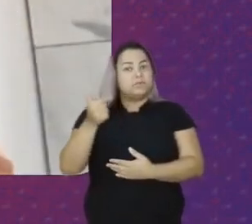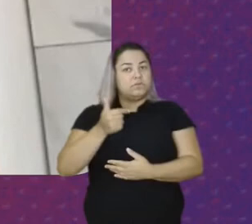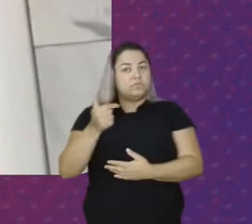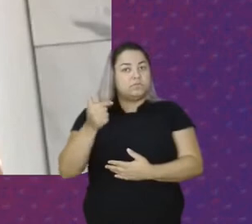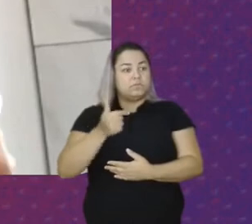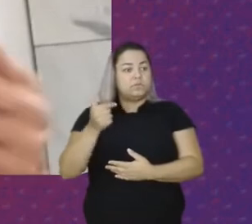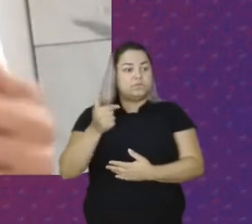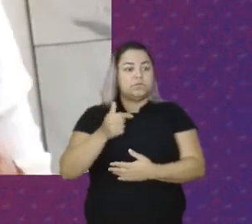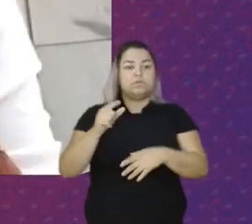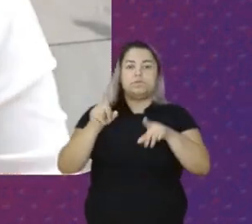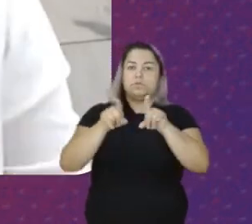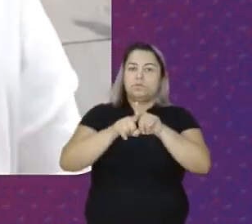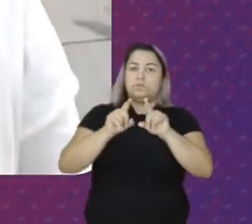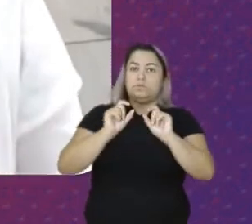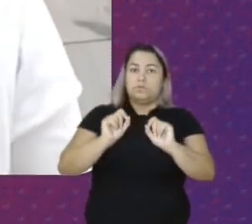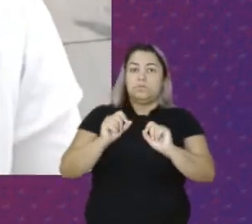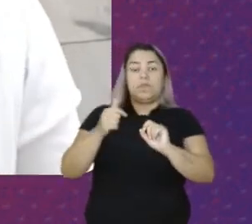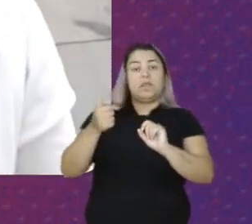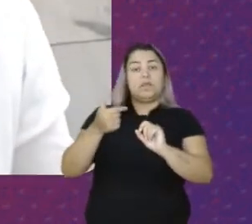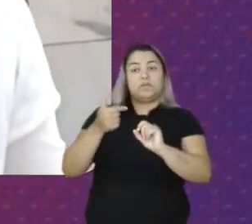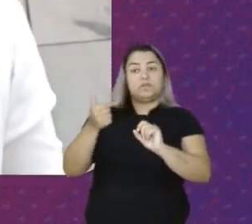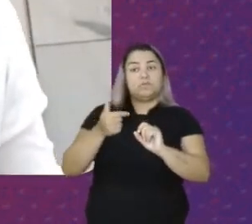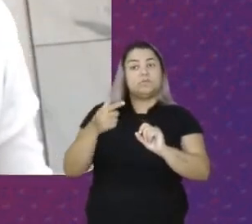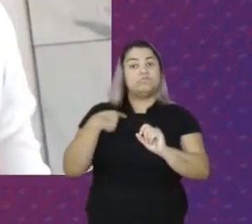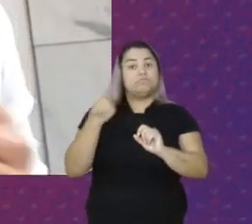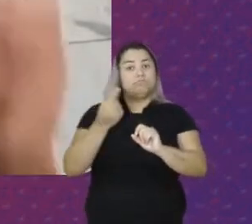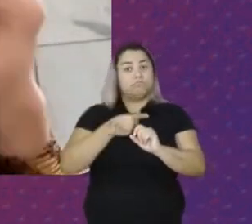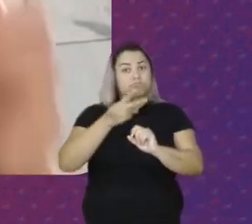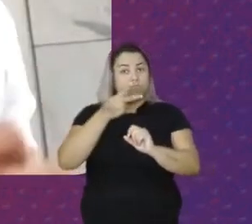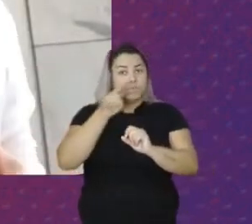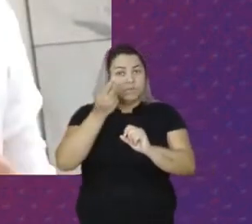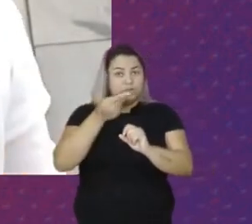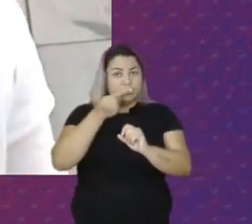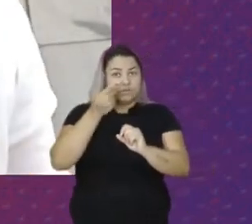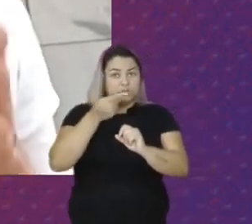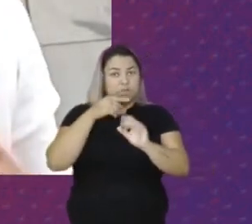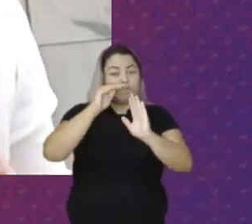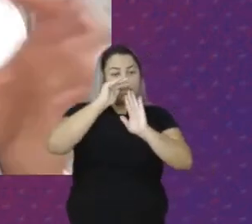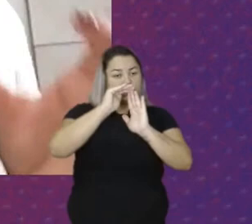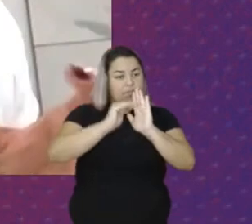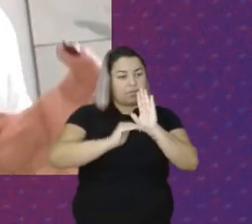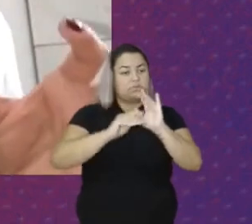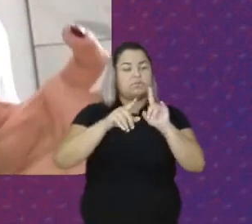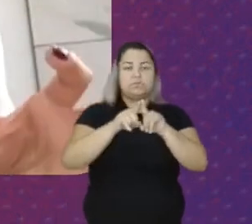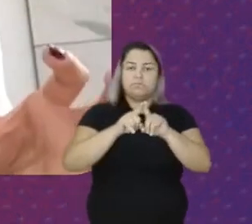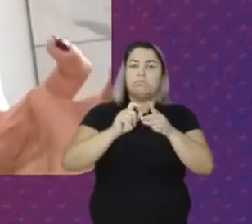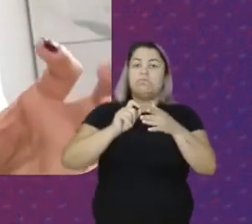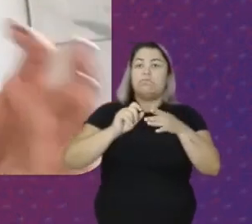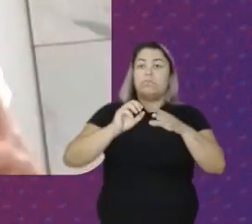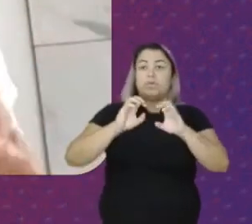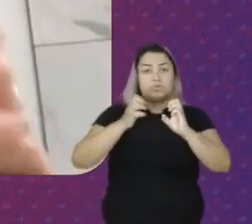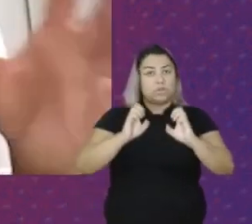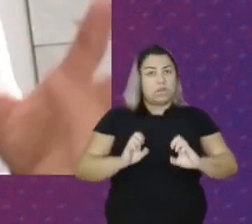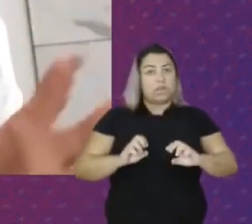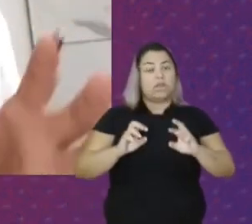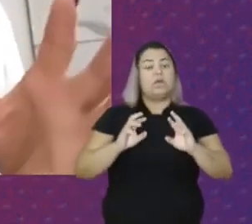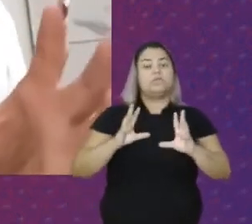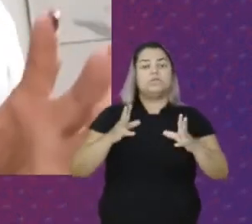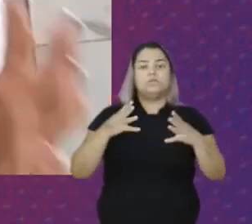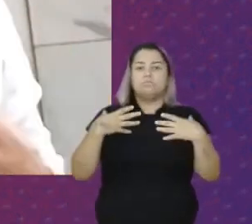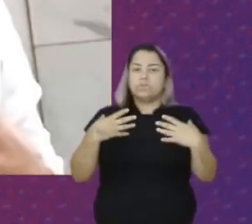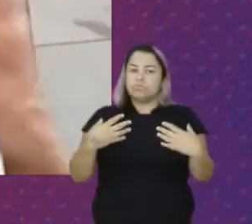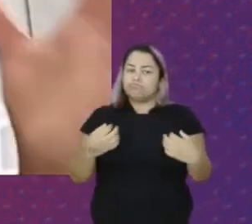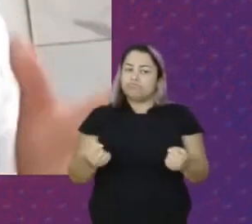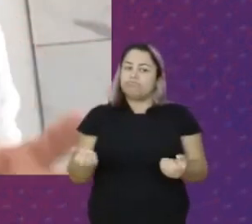a prevenção secundária, que a gente chama, que está pautada exatamente na estruturação da rede de